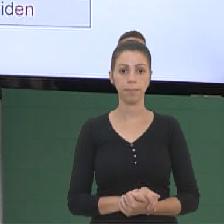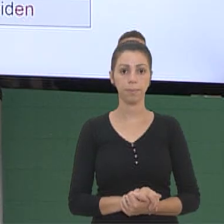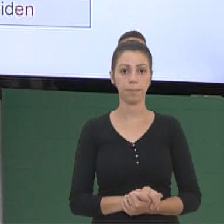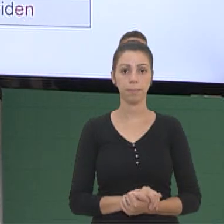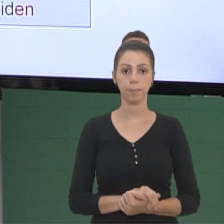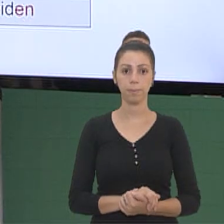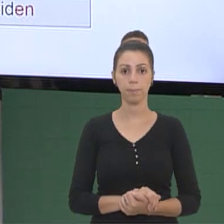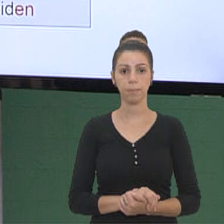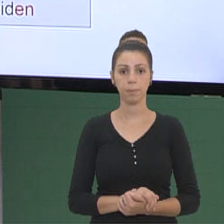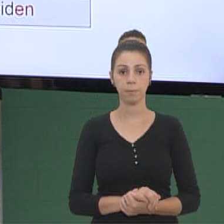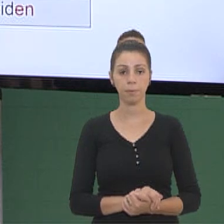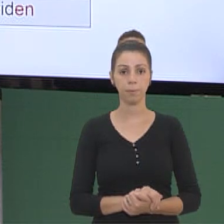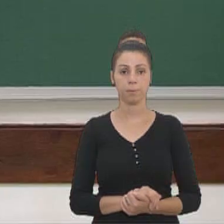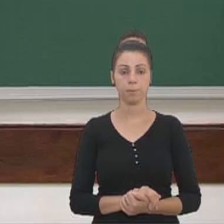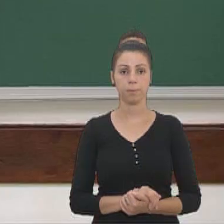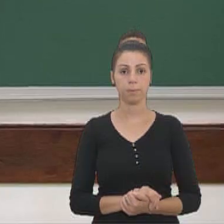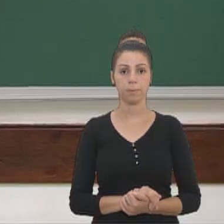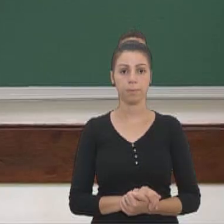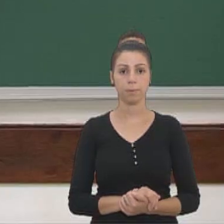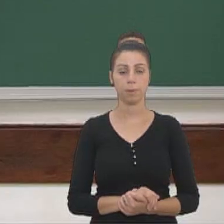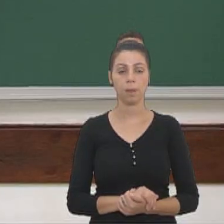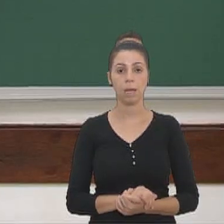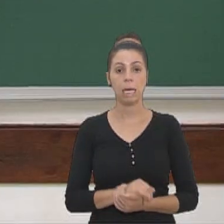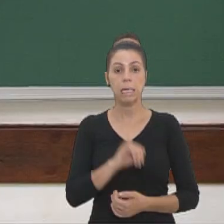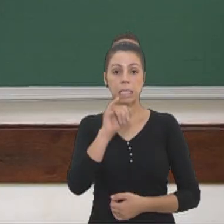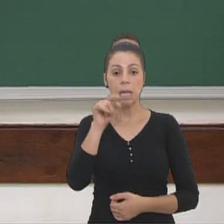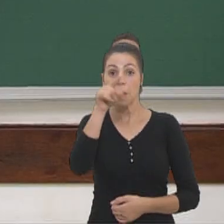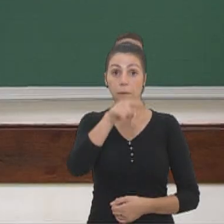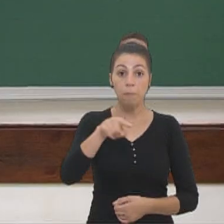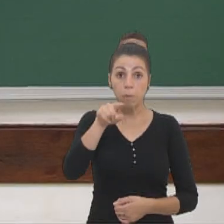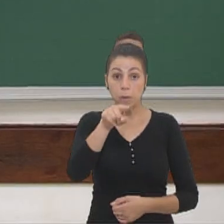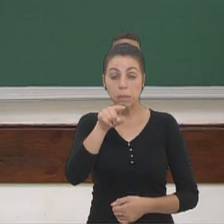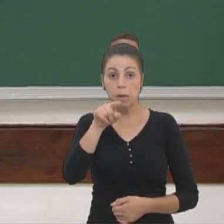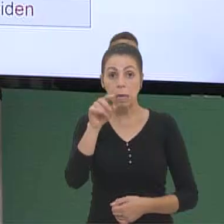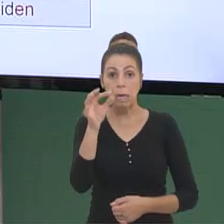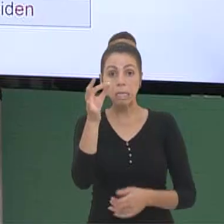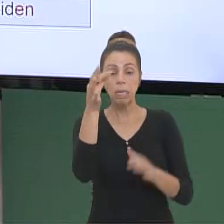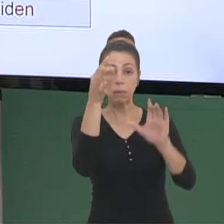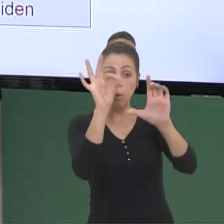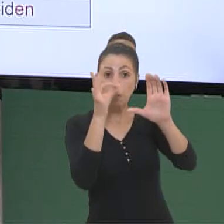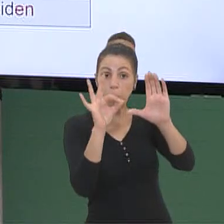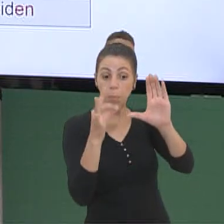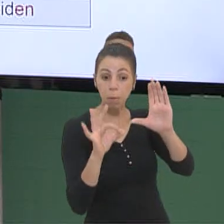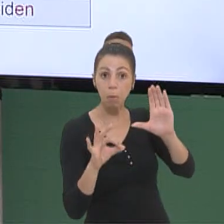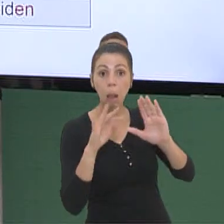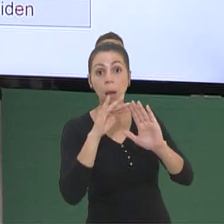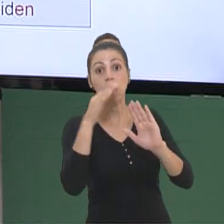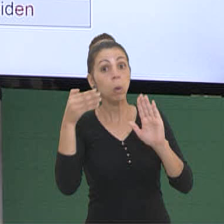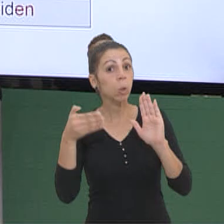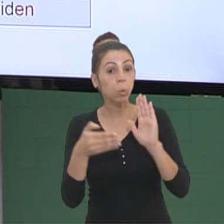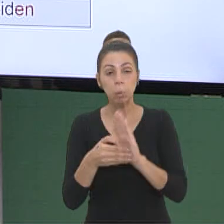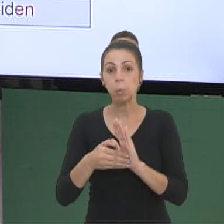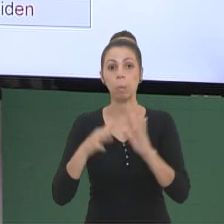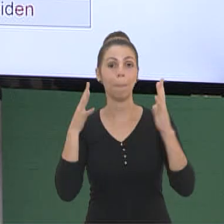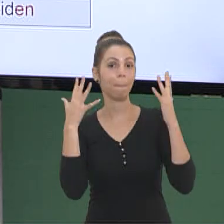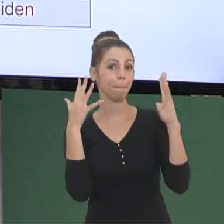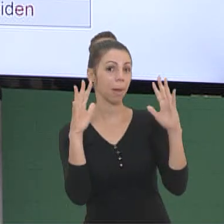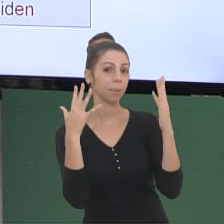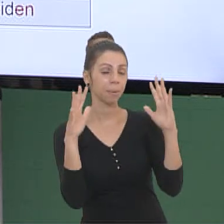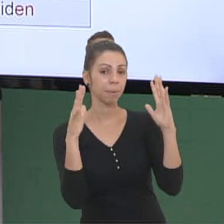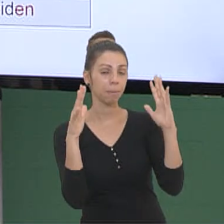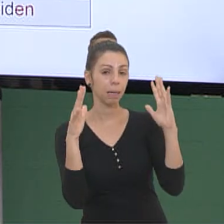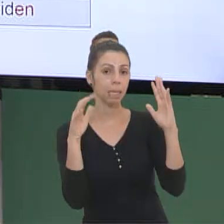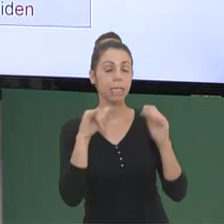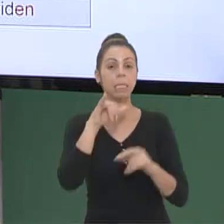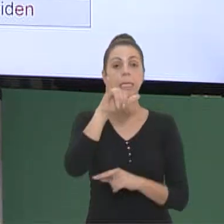se olvidem. Se você acertou tudo aqui, está de parabéns. Se não acertou, tem a